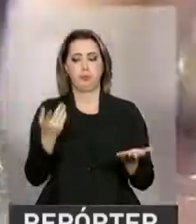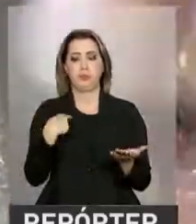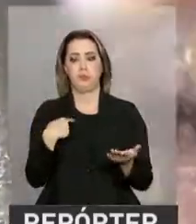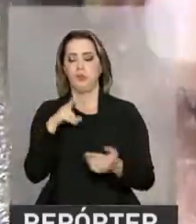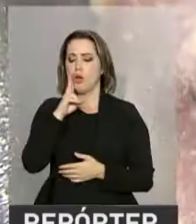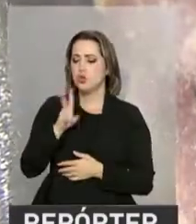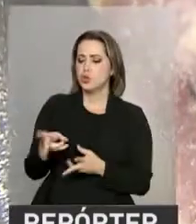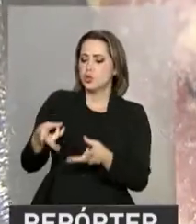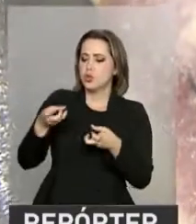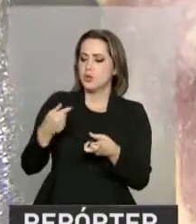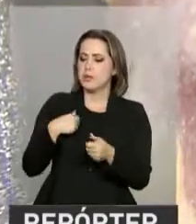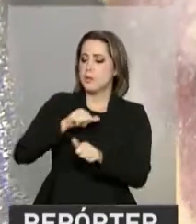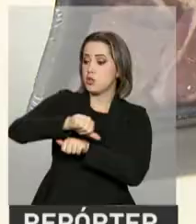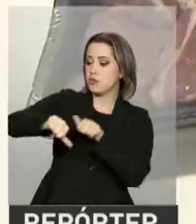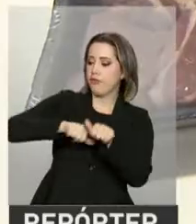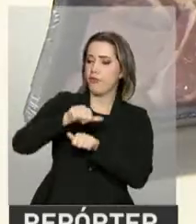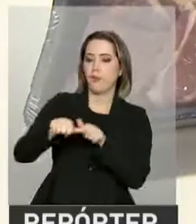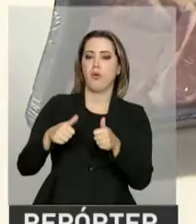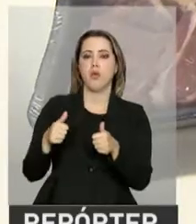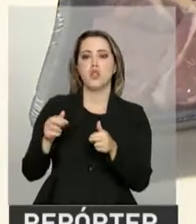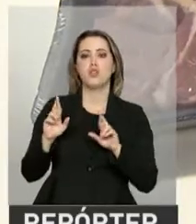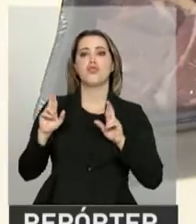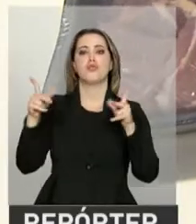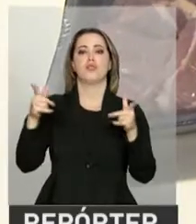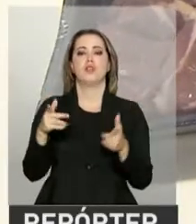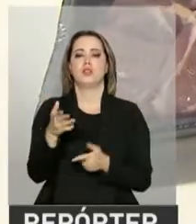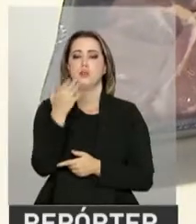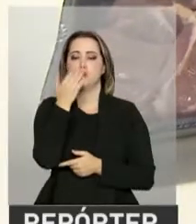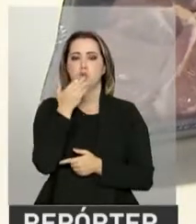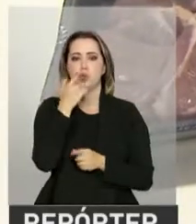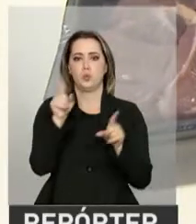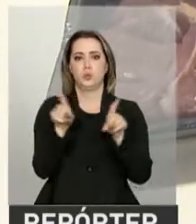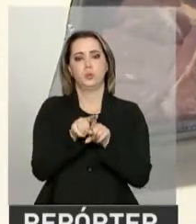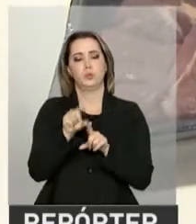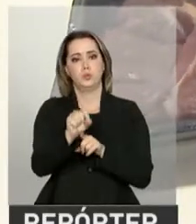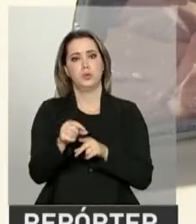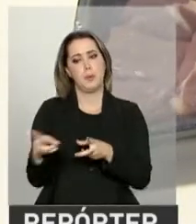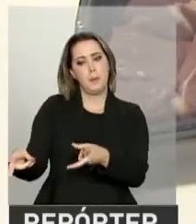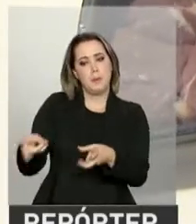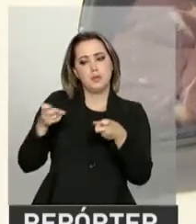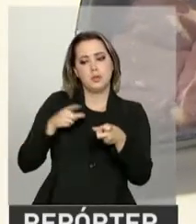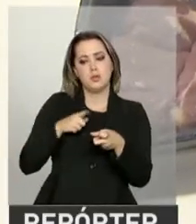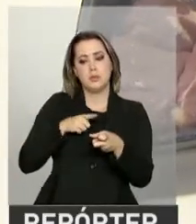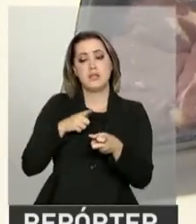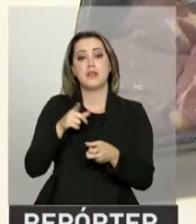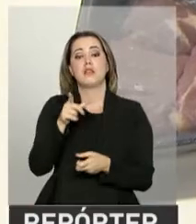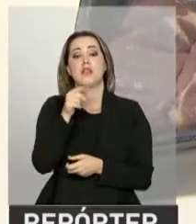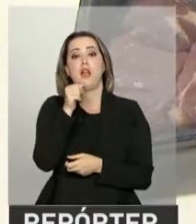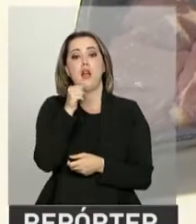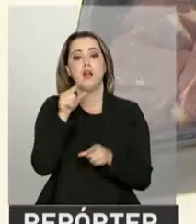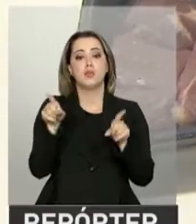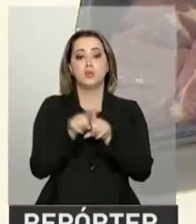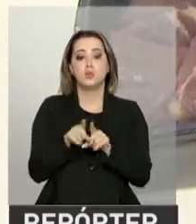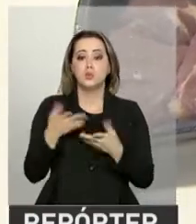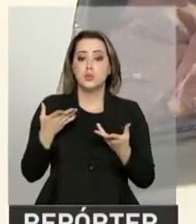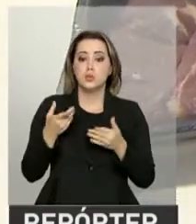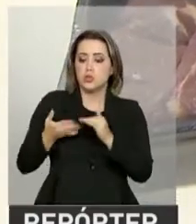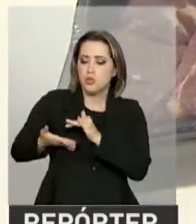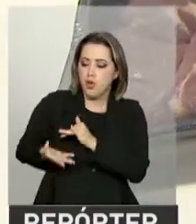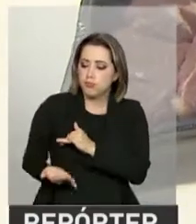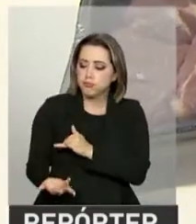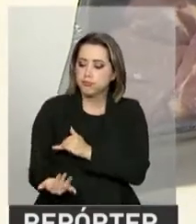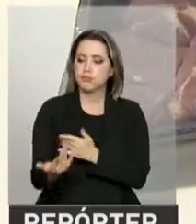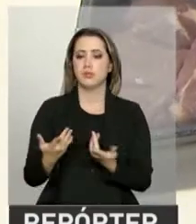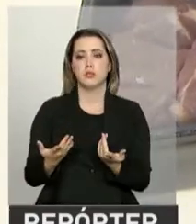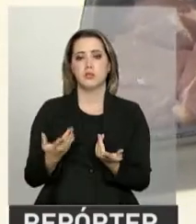uma alteração de cor bem clara, né, entre os dois produtos. A gente percebe que já há uma formação de líquido no fundo do recipiente,